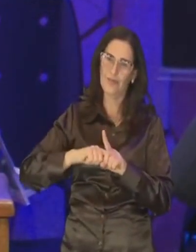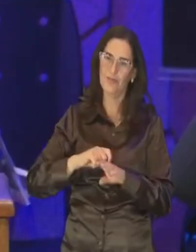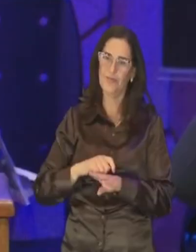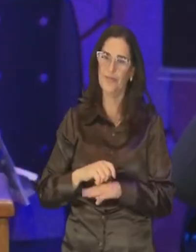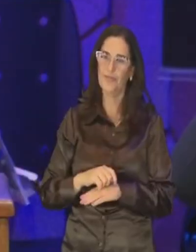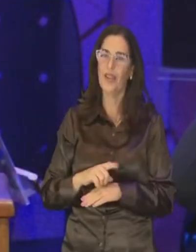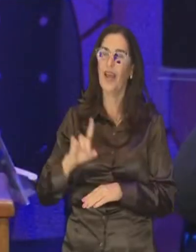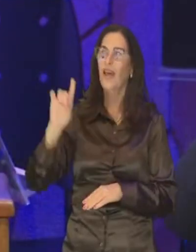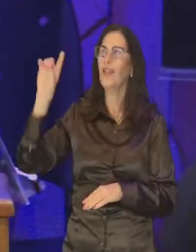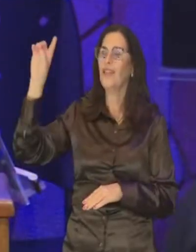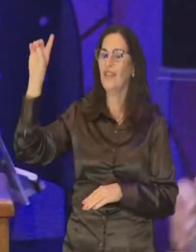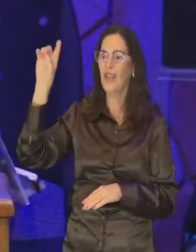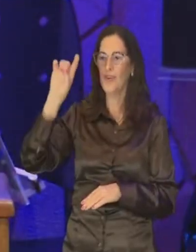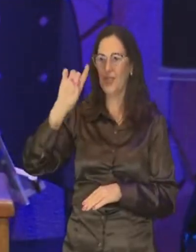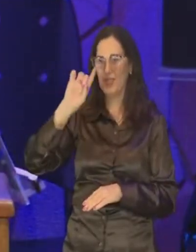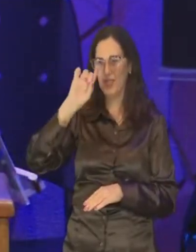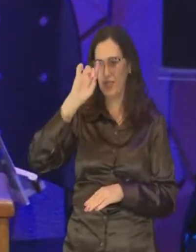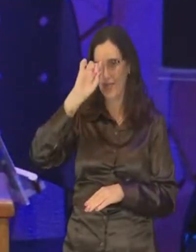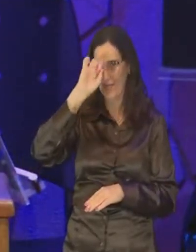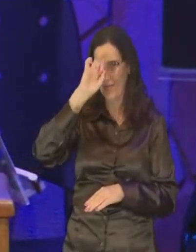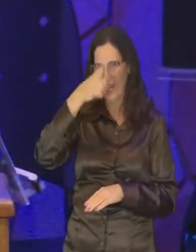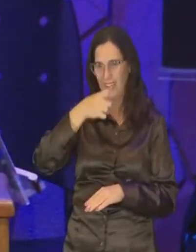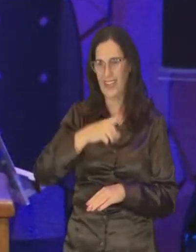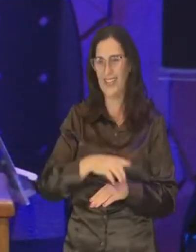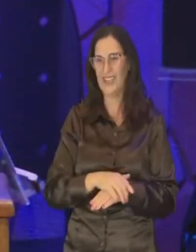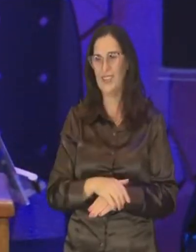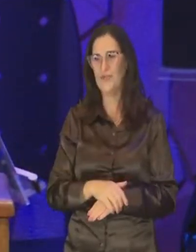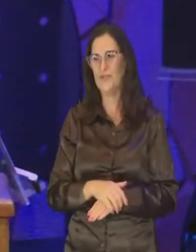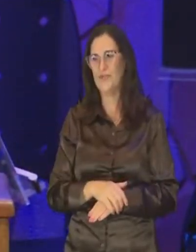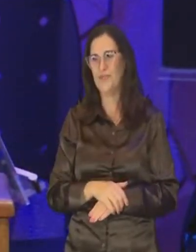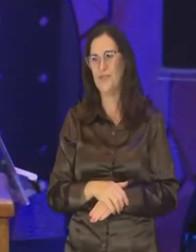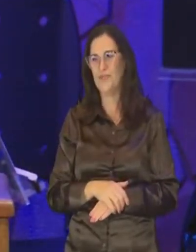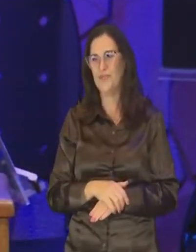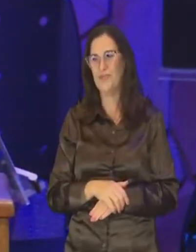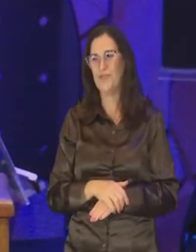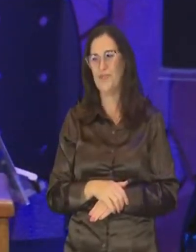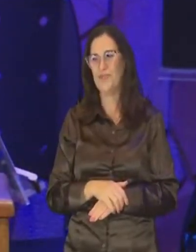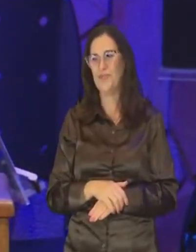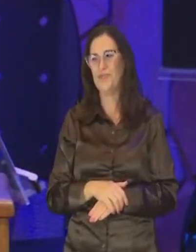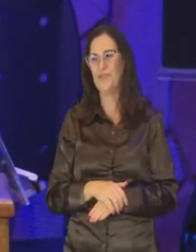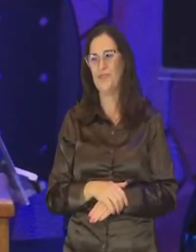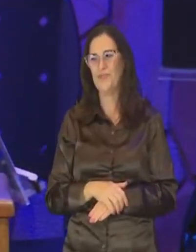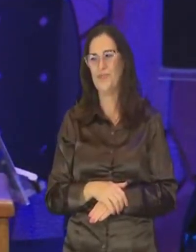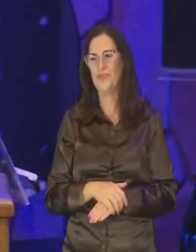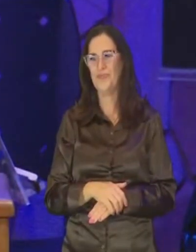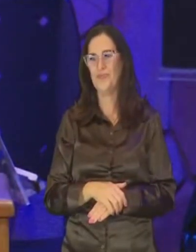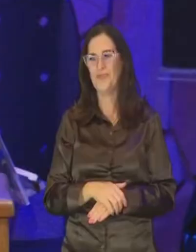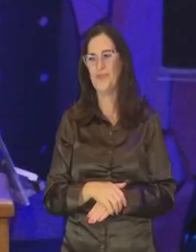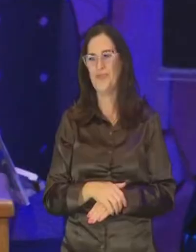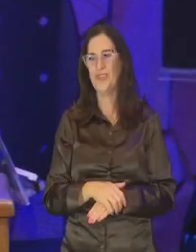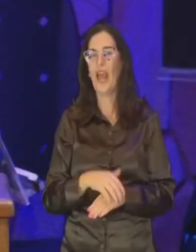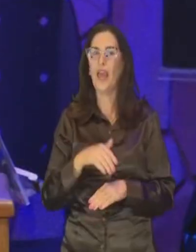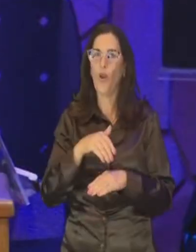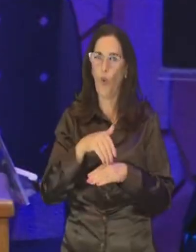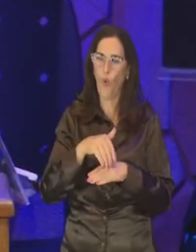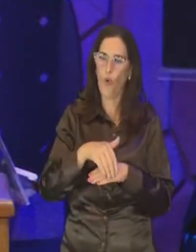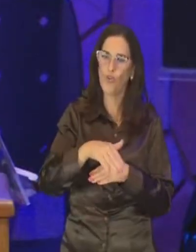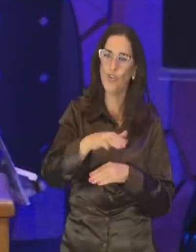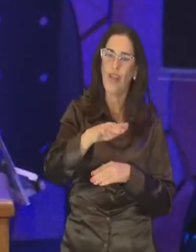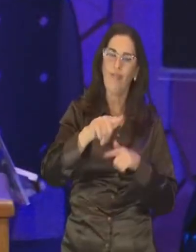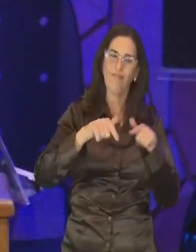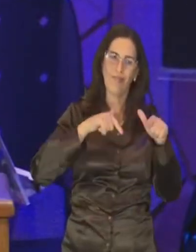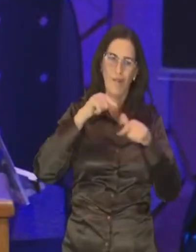Deus então manda o emprego dos céus, a qual deu continuidade à minha trajetória com a minha